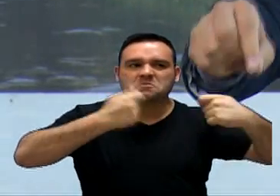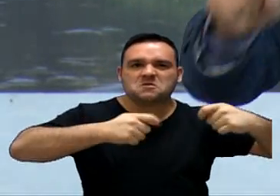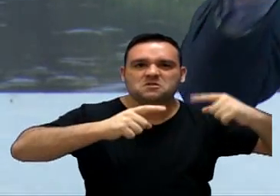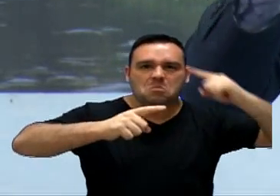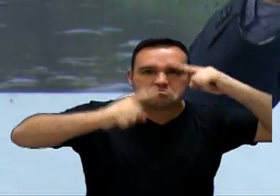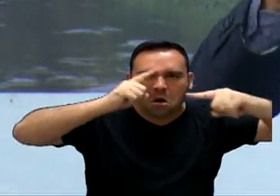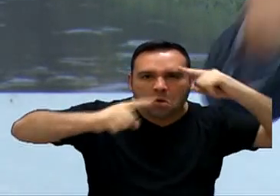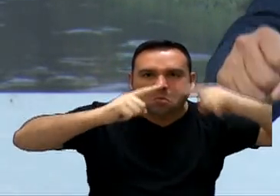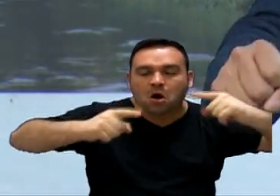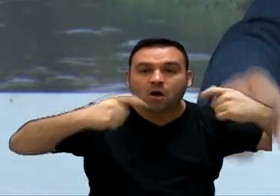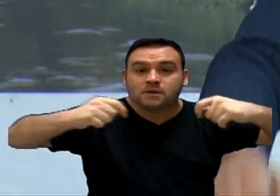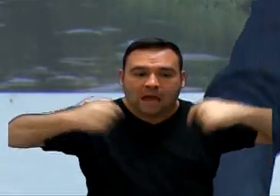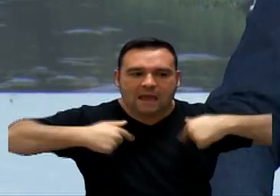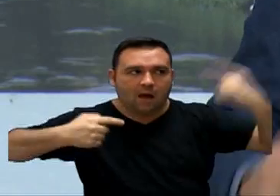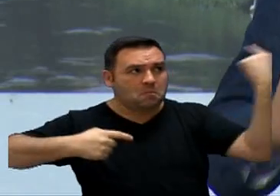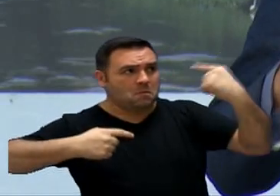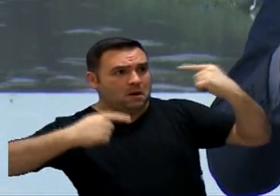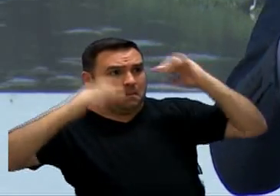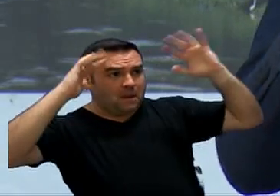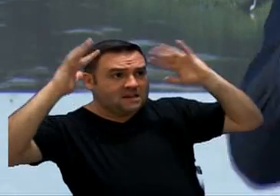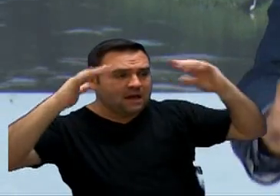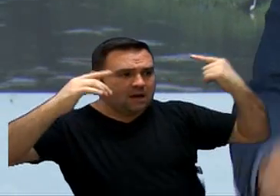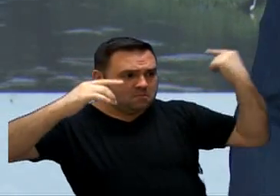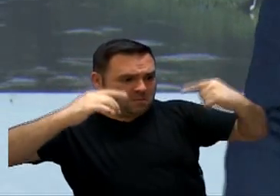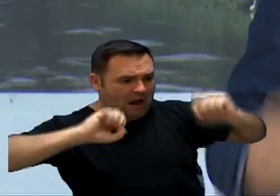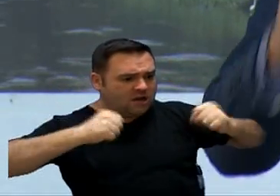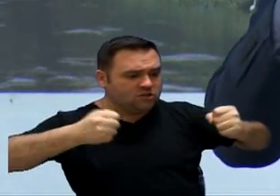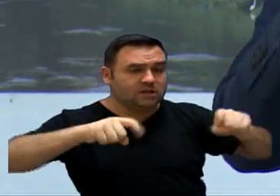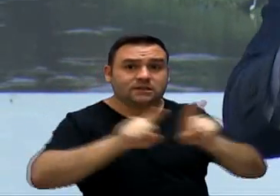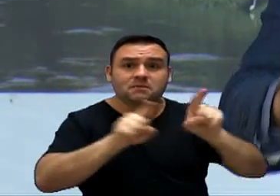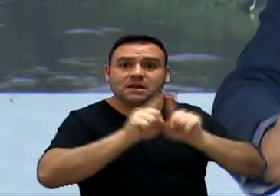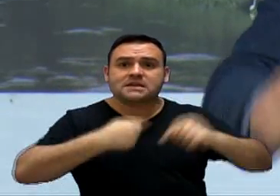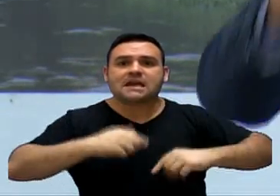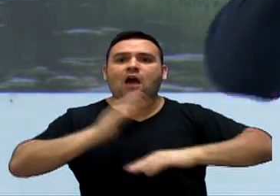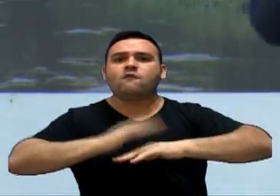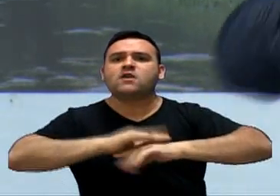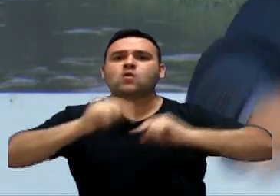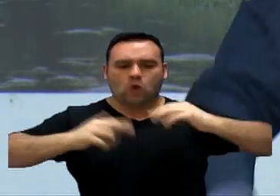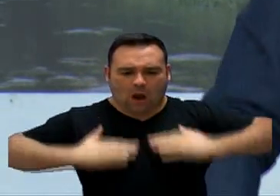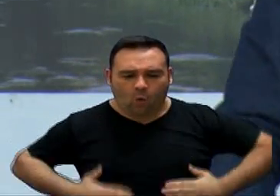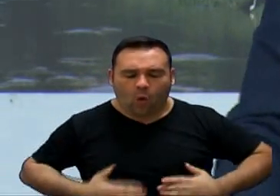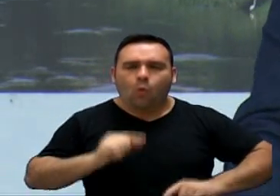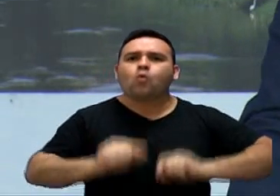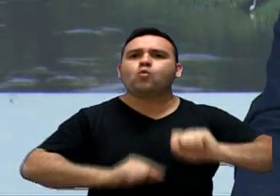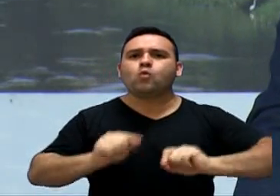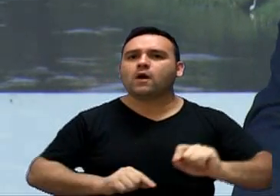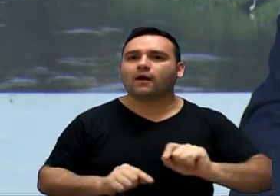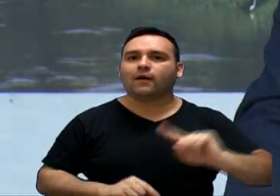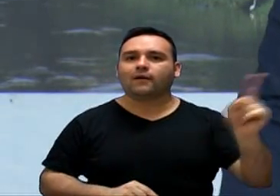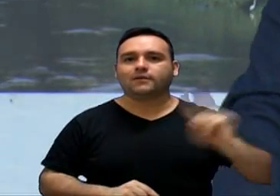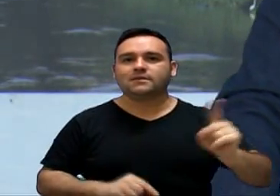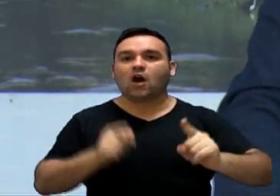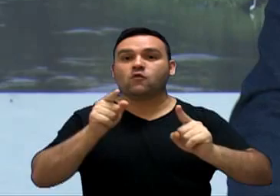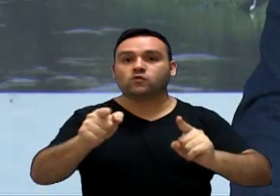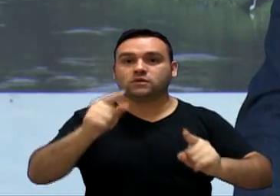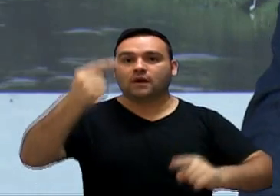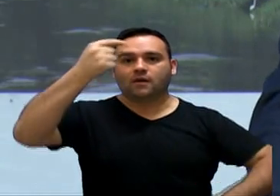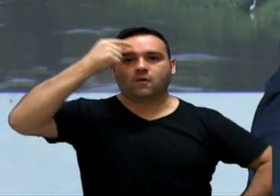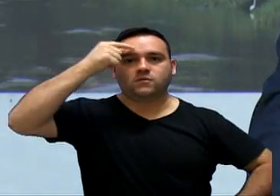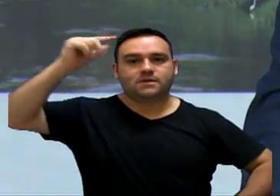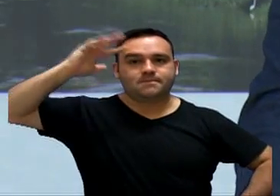dizer como você deve pensar, como você deve agir e o que você deve fazer com o seu corpo, mas a tua